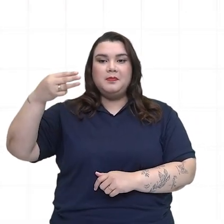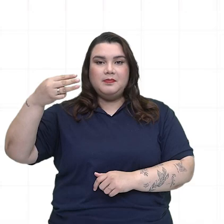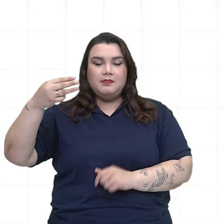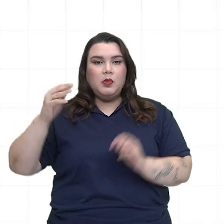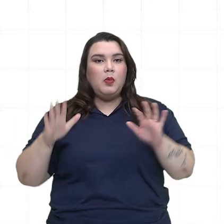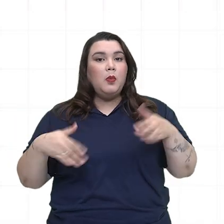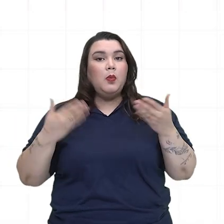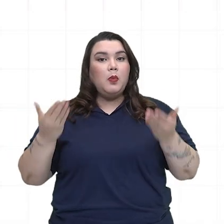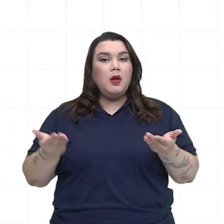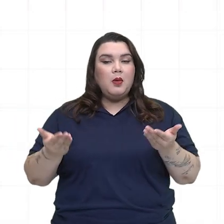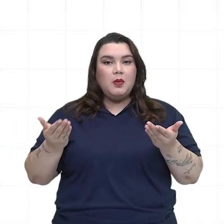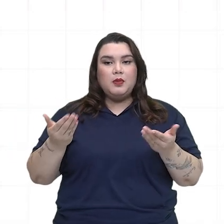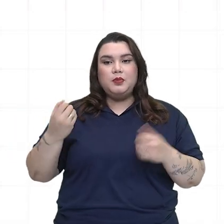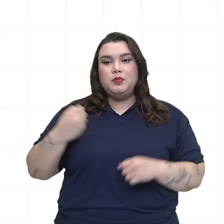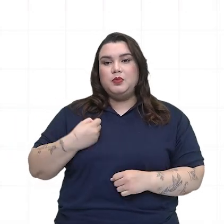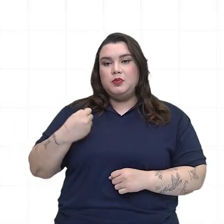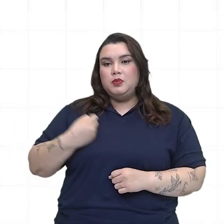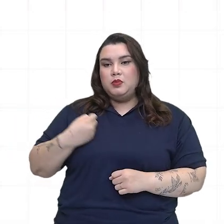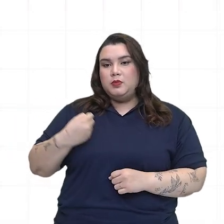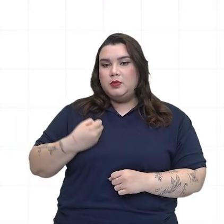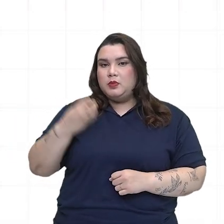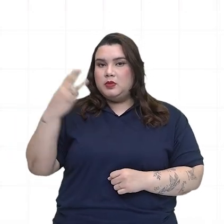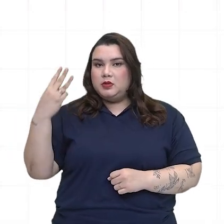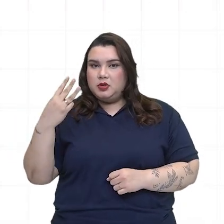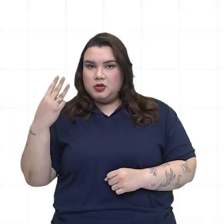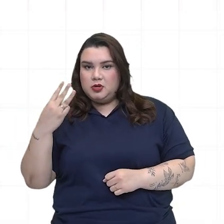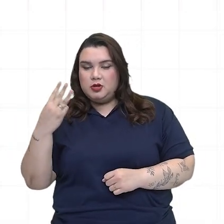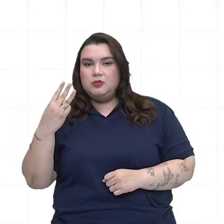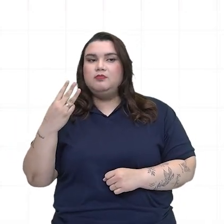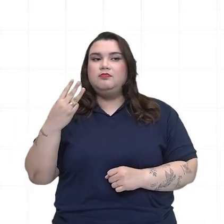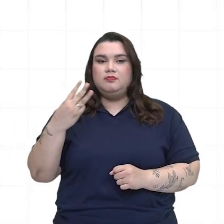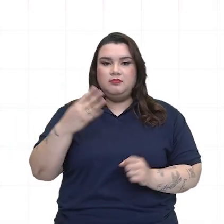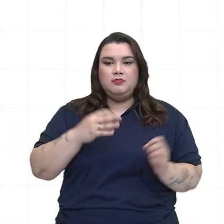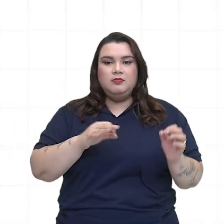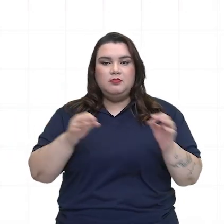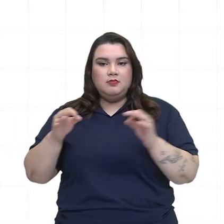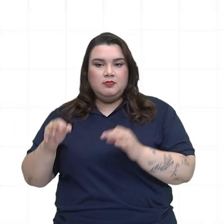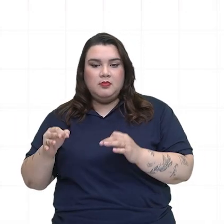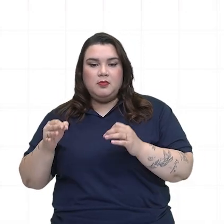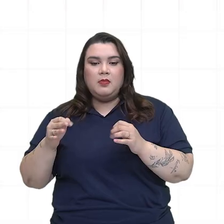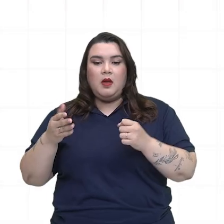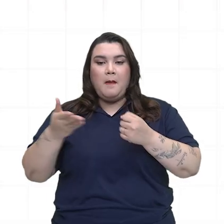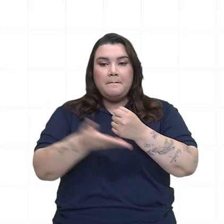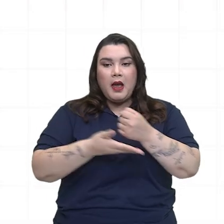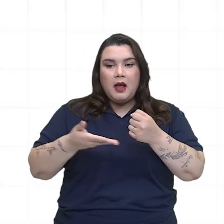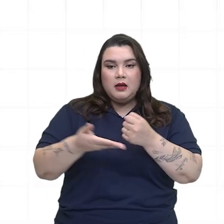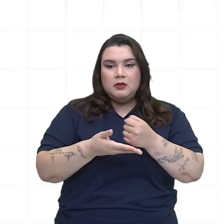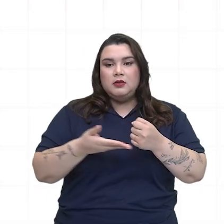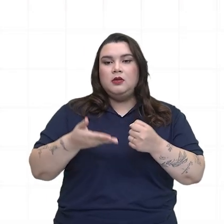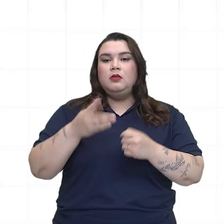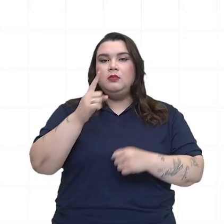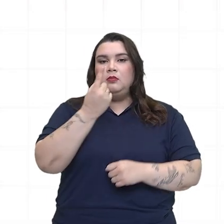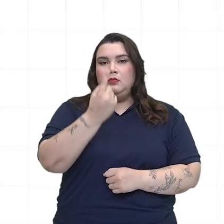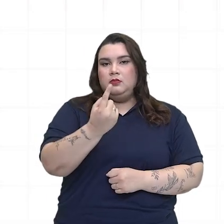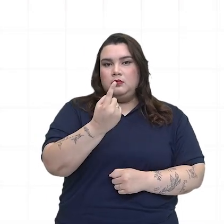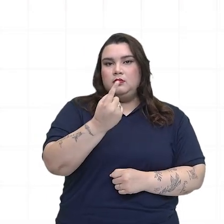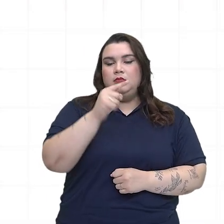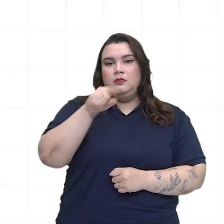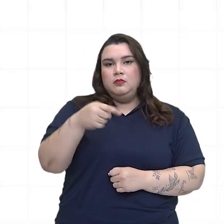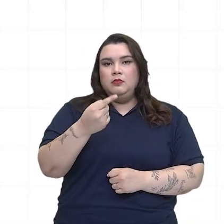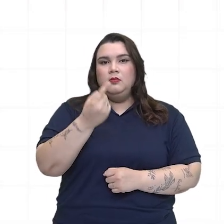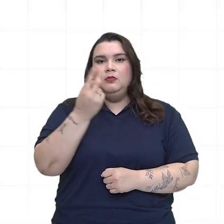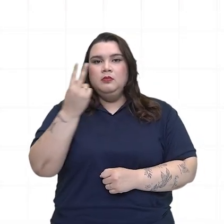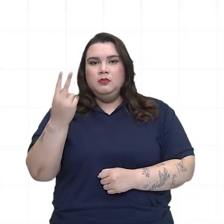é o expoente? O expoente é 3. Quem é a base? A base é